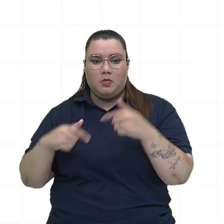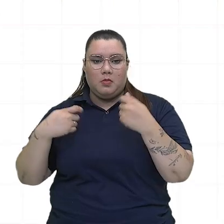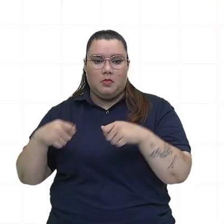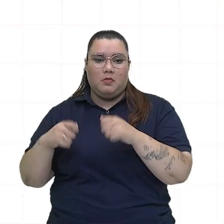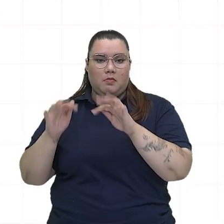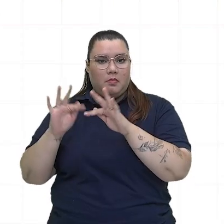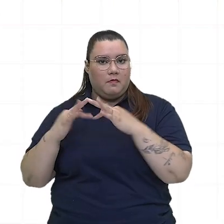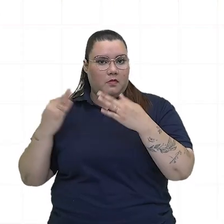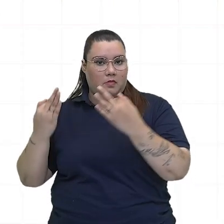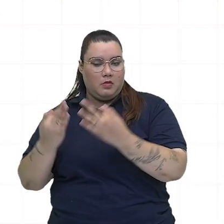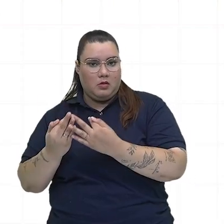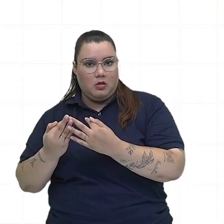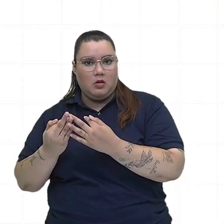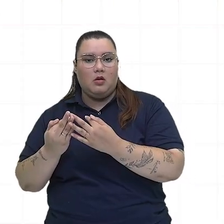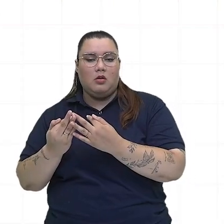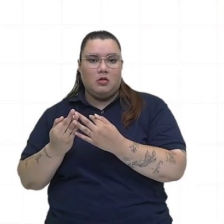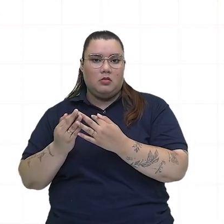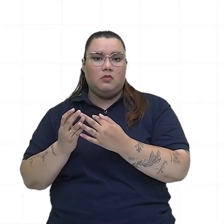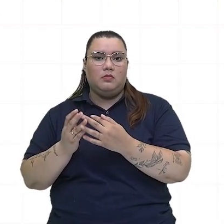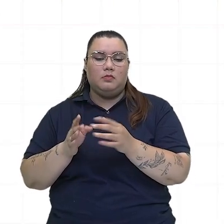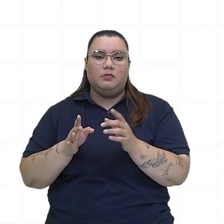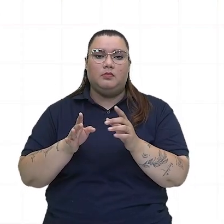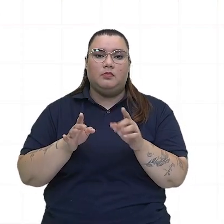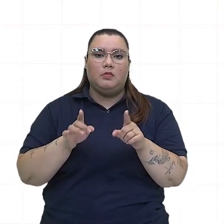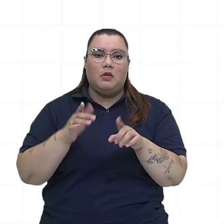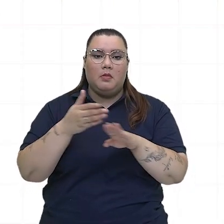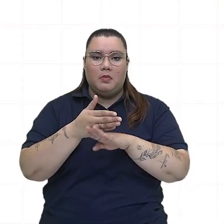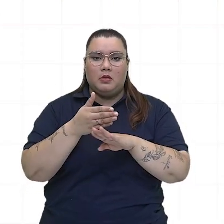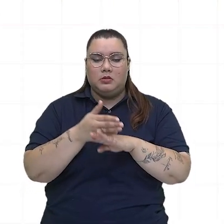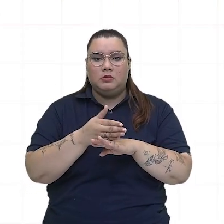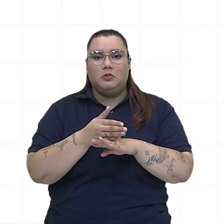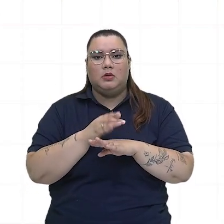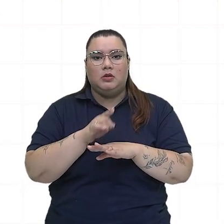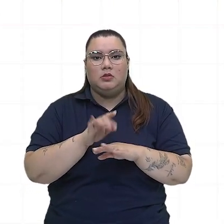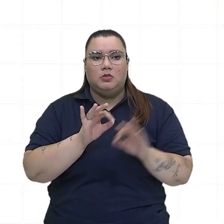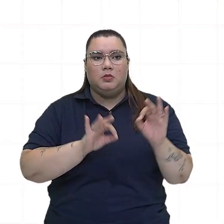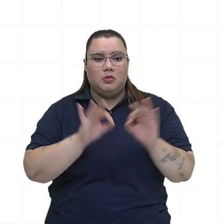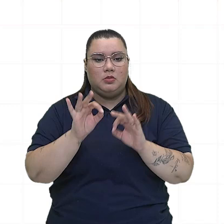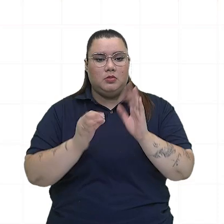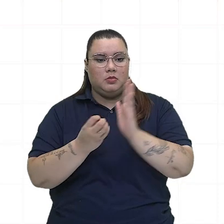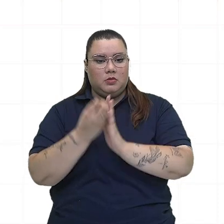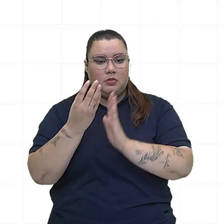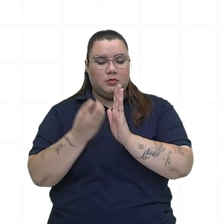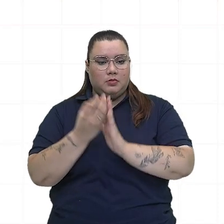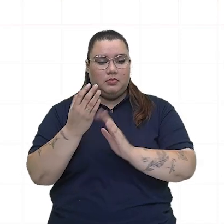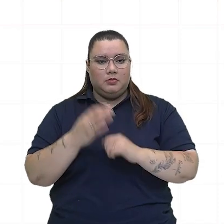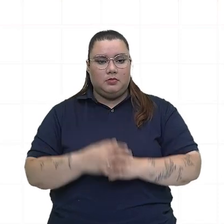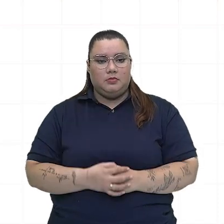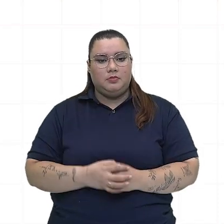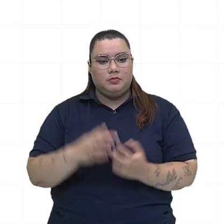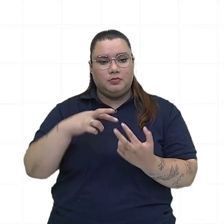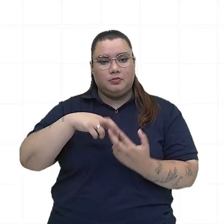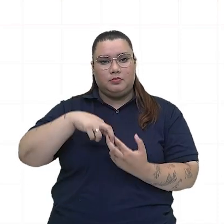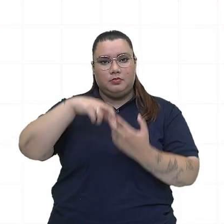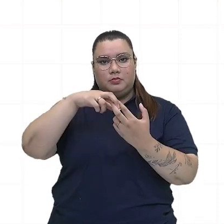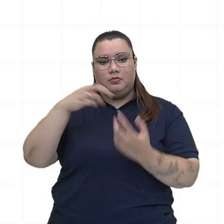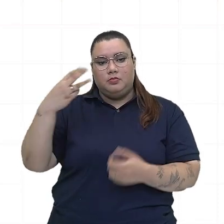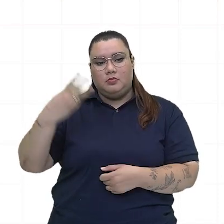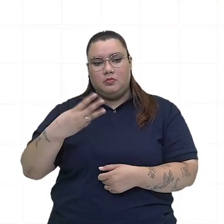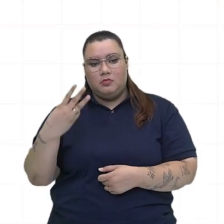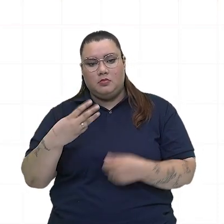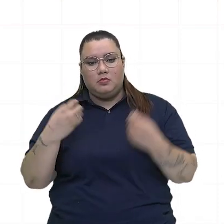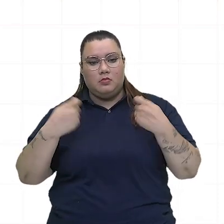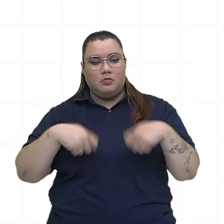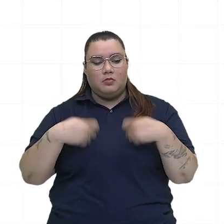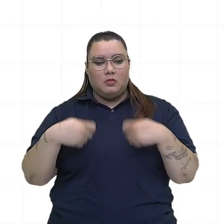seja do núcleo familiar, né, que participe ali do processo de produção. No empreendimento, ele